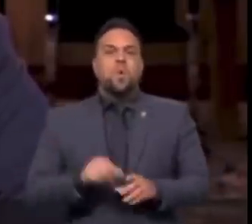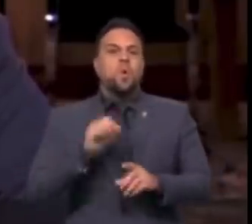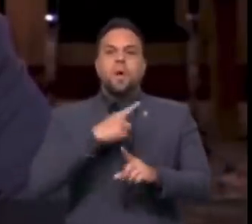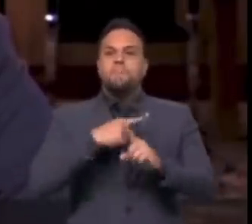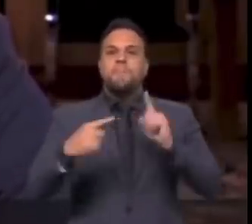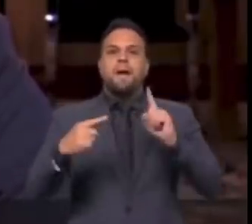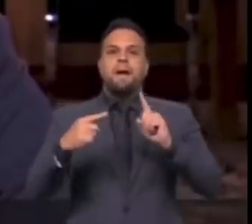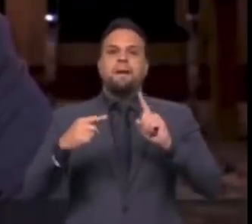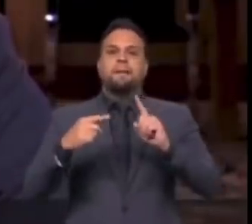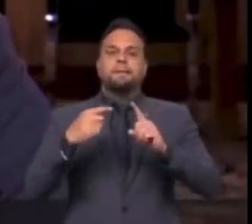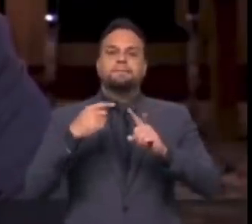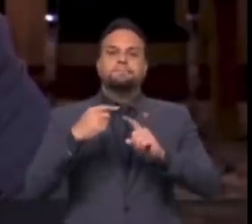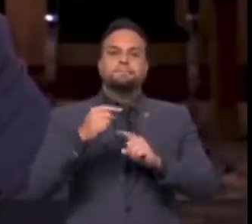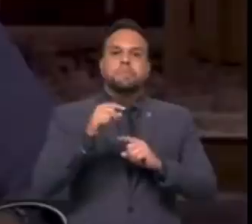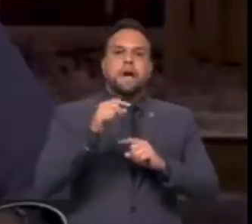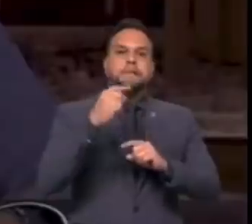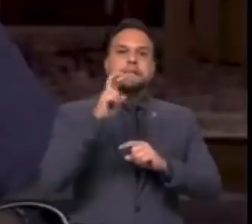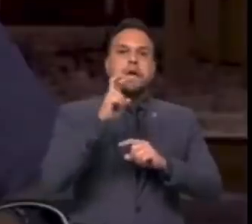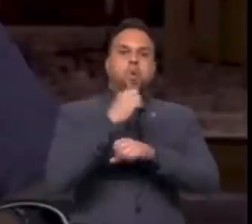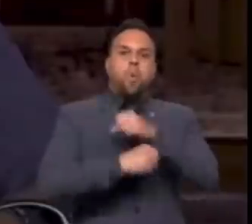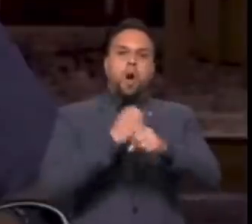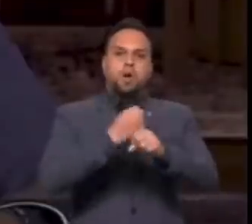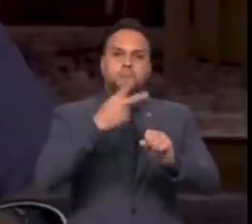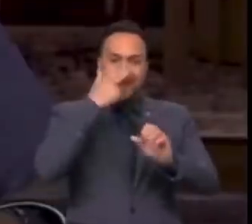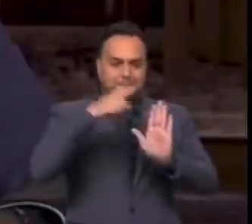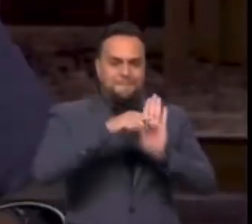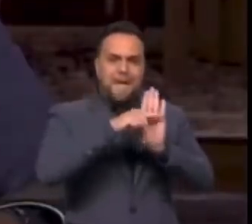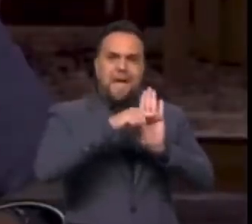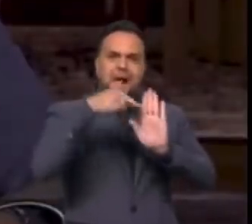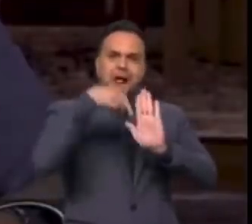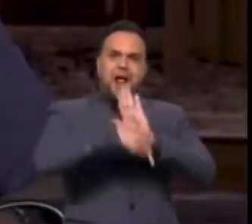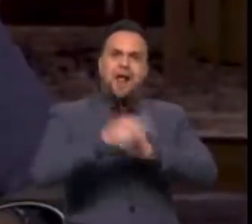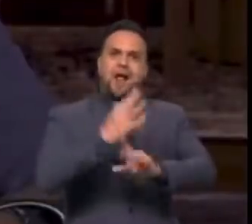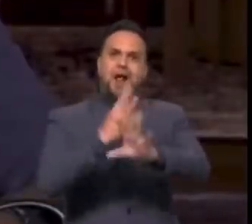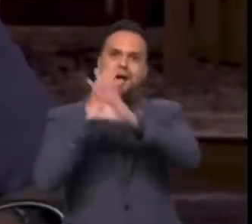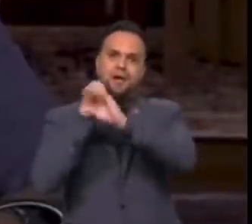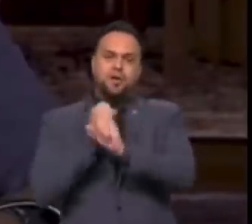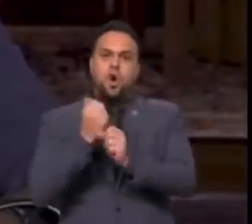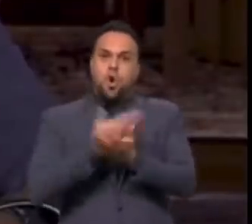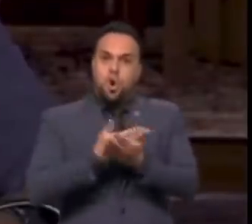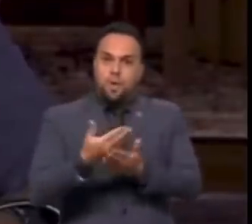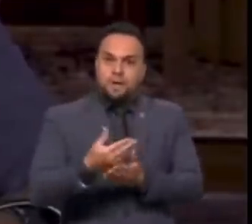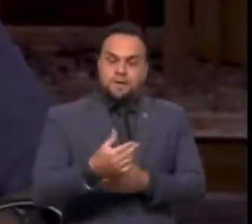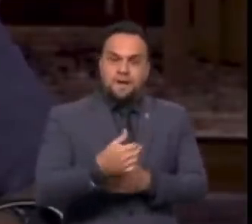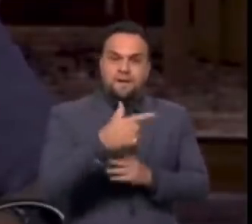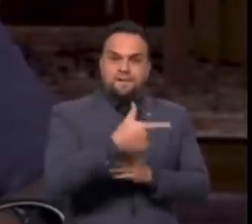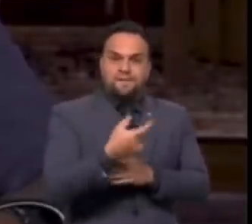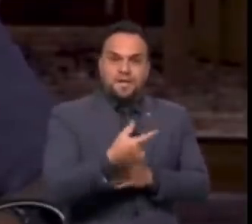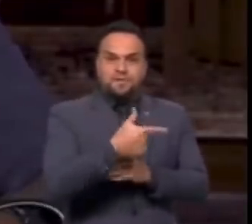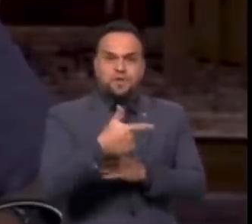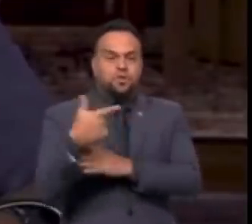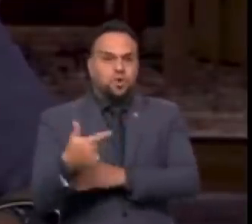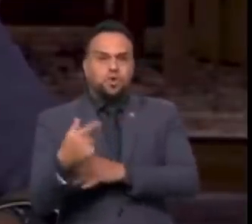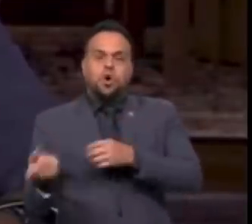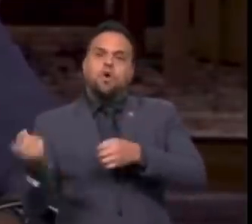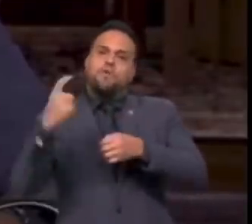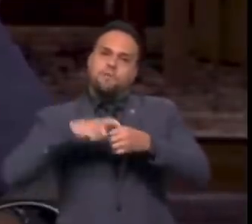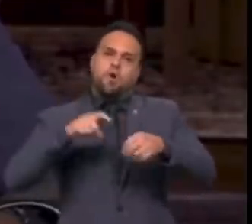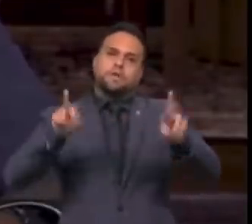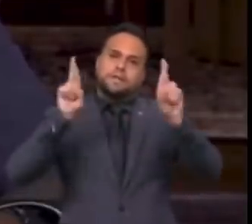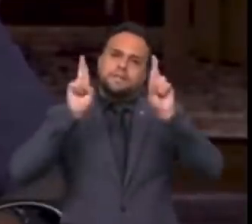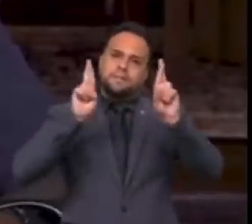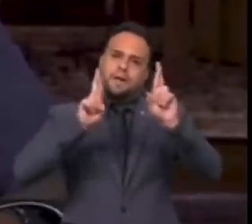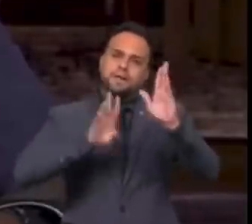série de meia década com saldos negativos adentraremos 2022 com a esperança de que tudo se